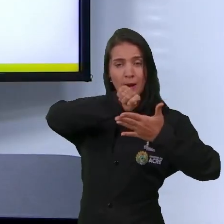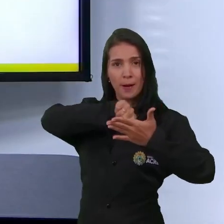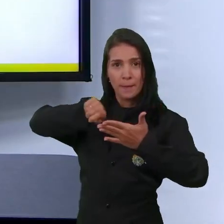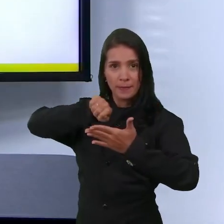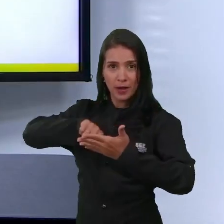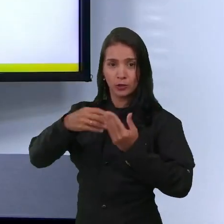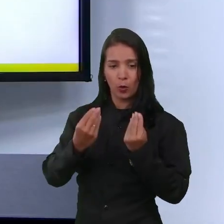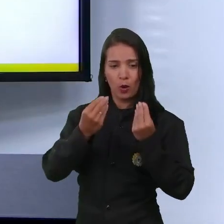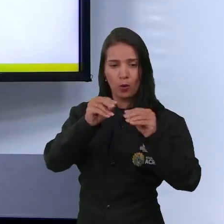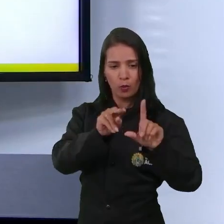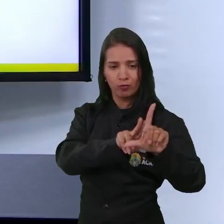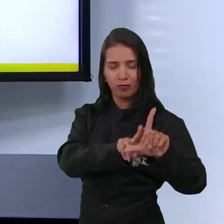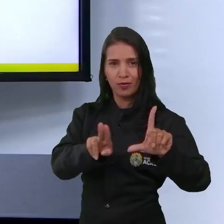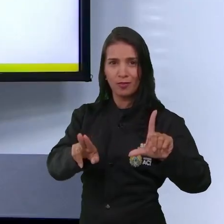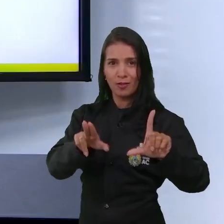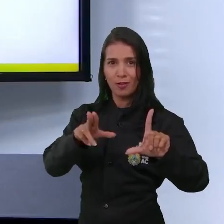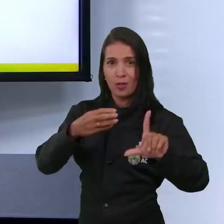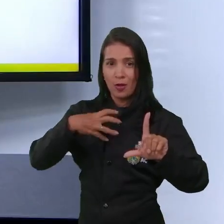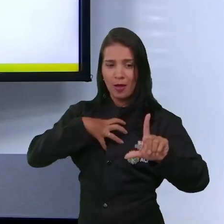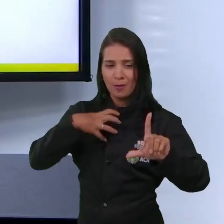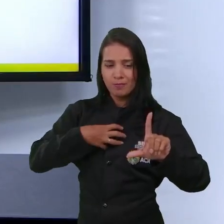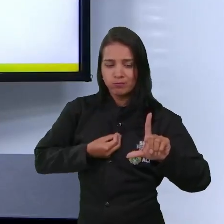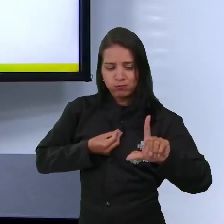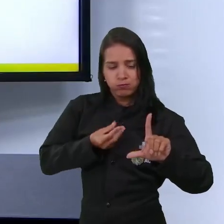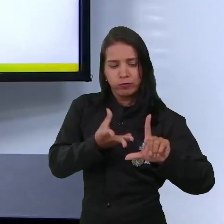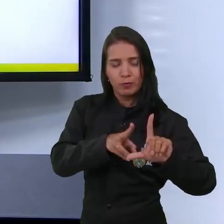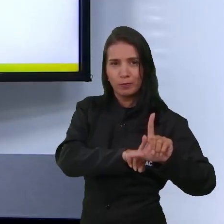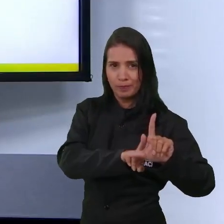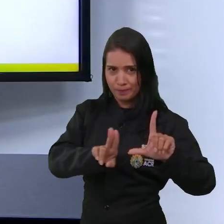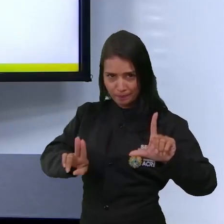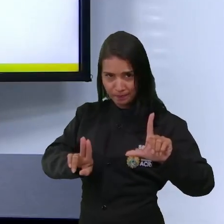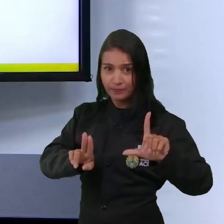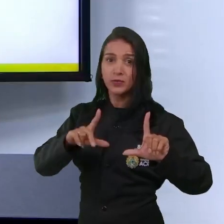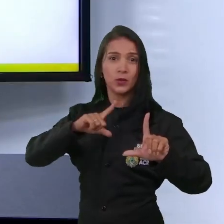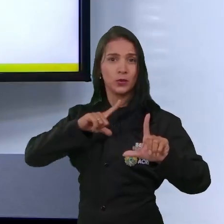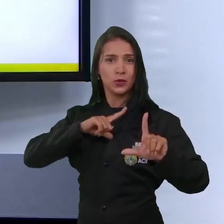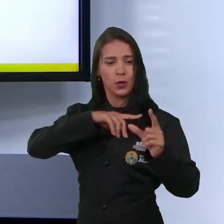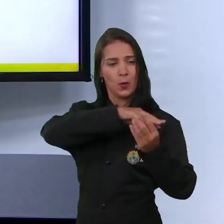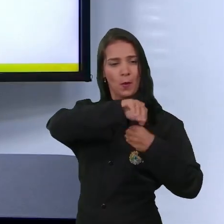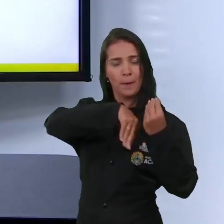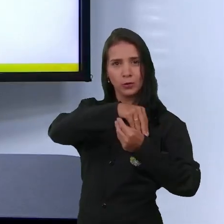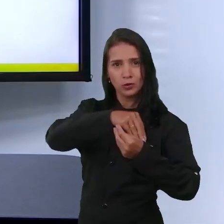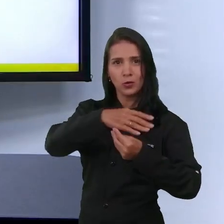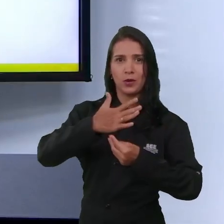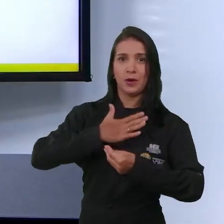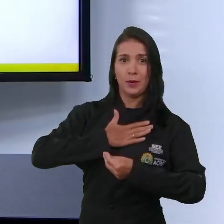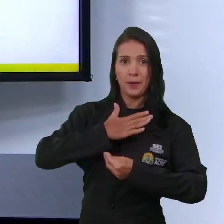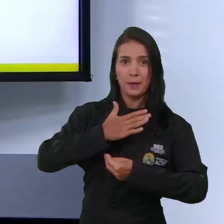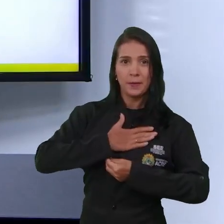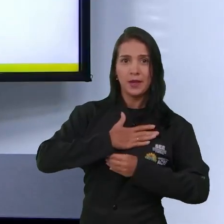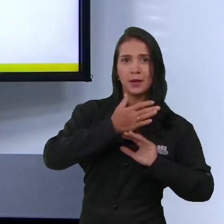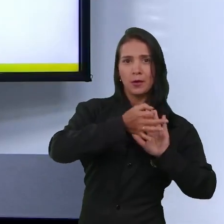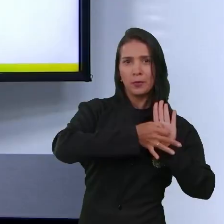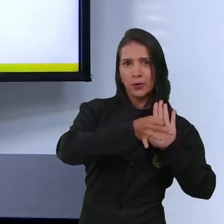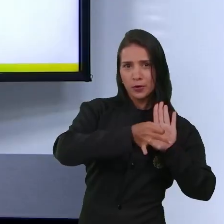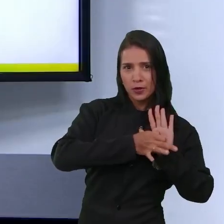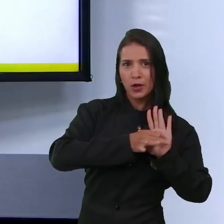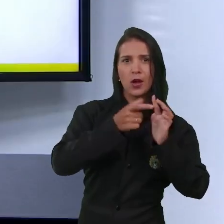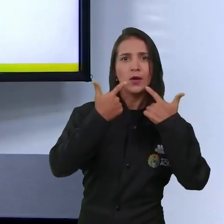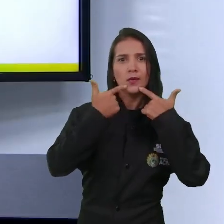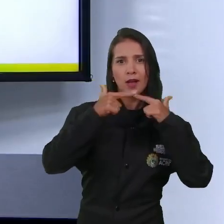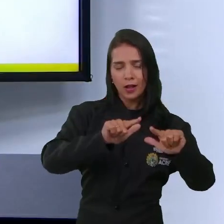colocar uma entonação e emoção. Então, você tem uma mistura tanto de algo informal, que é a linguagem que